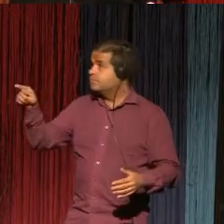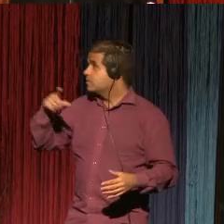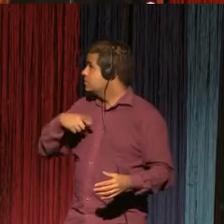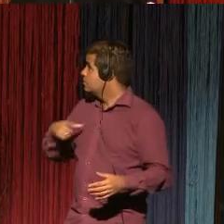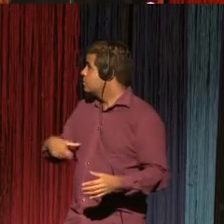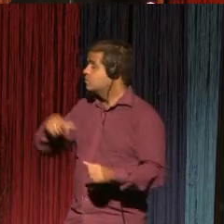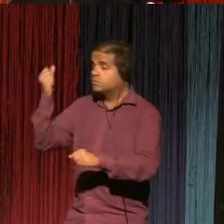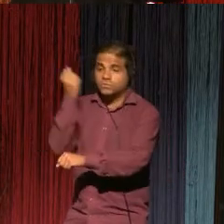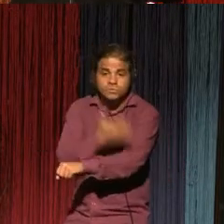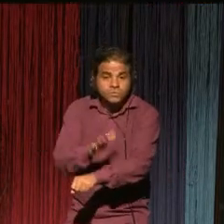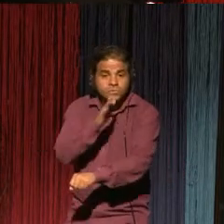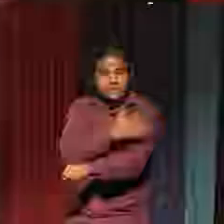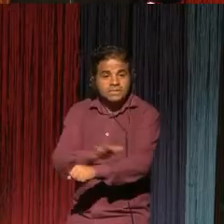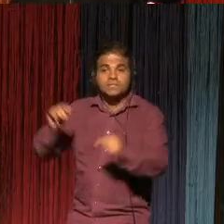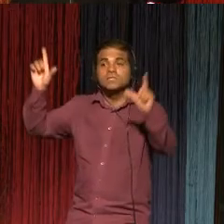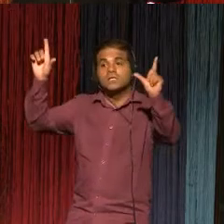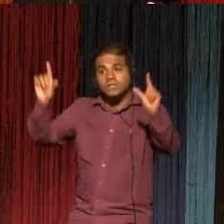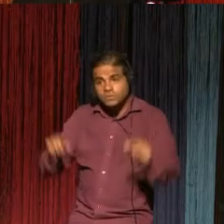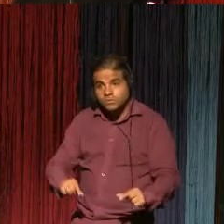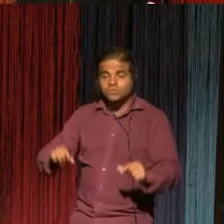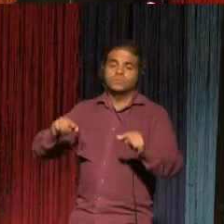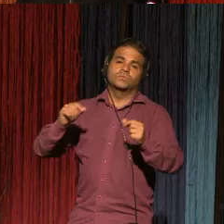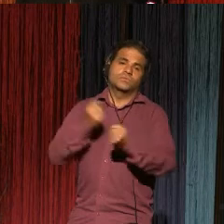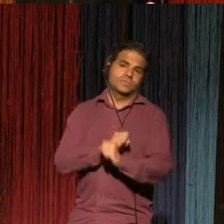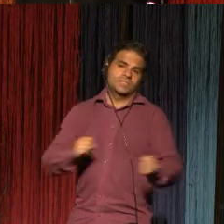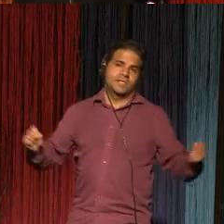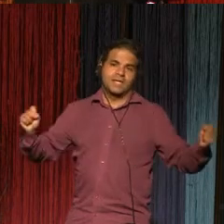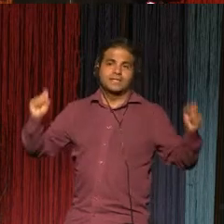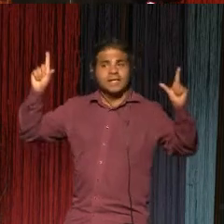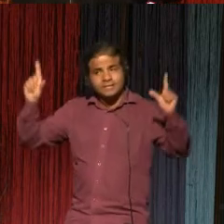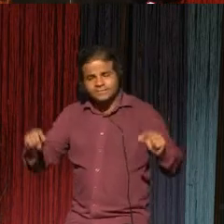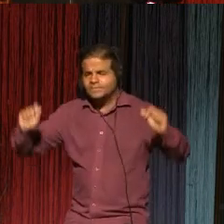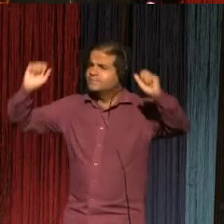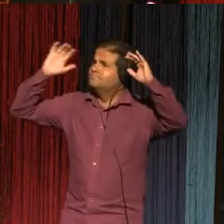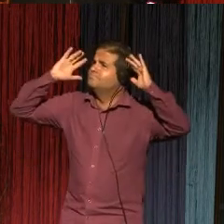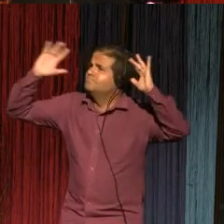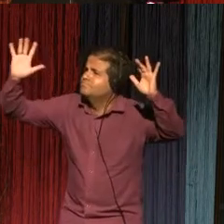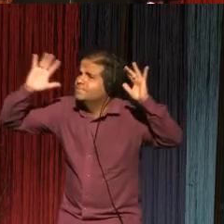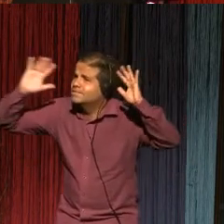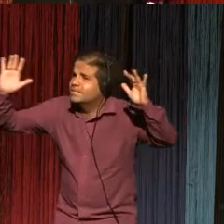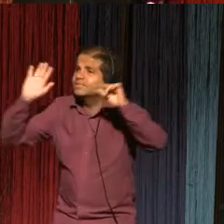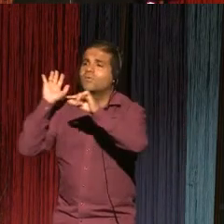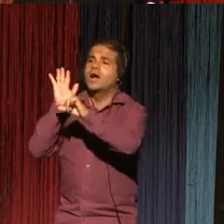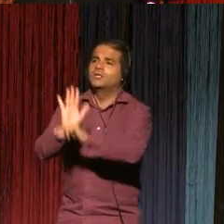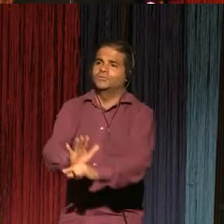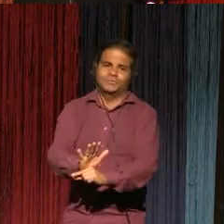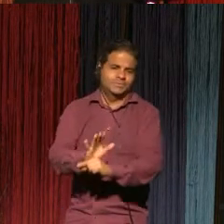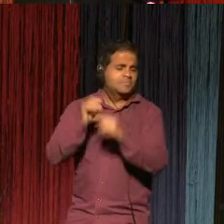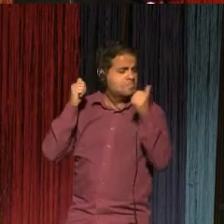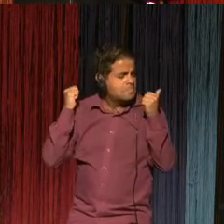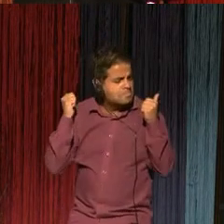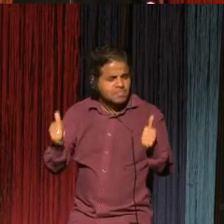O exercício reduz o estresse e alivia o estresse. Meditação consegue reduzir o estresse.